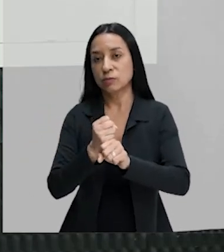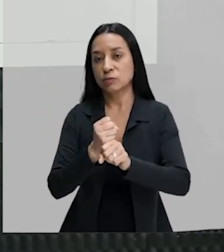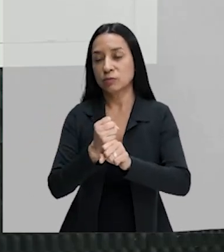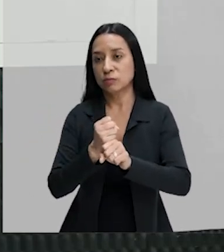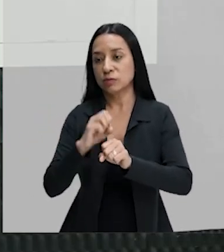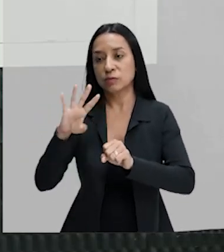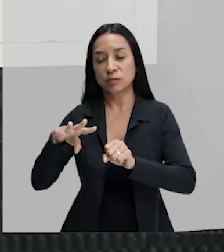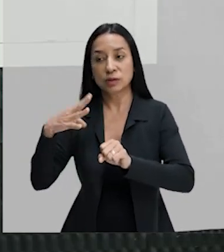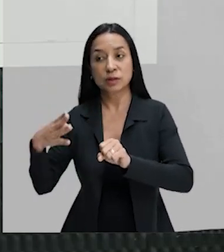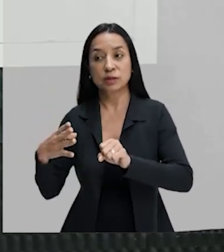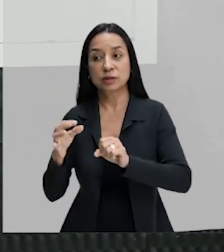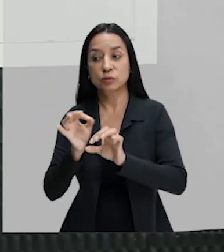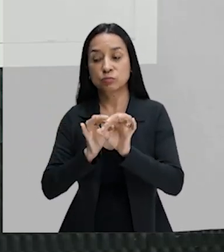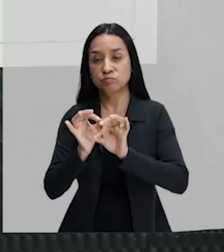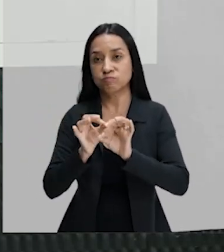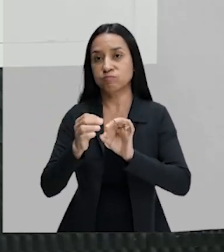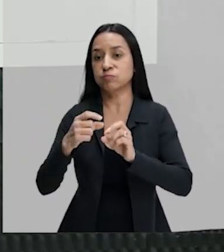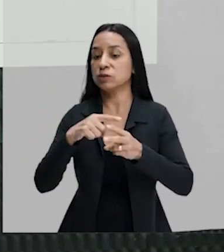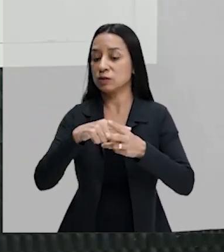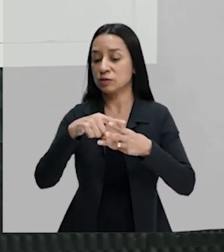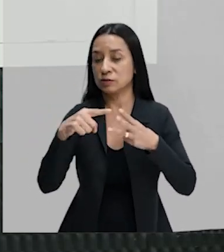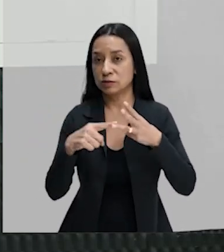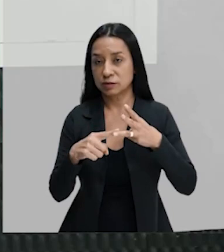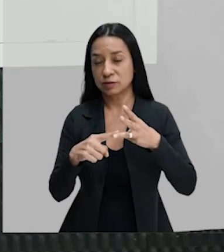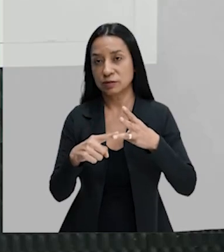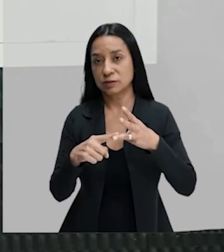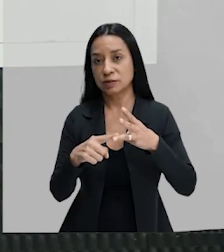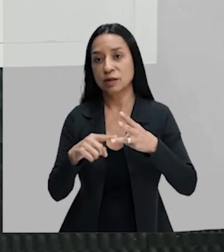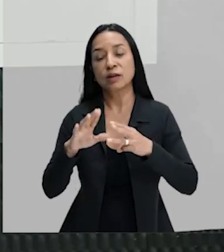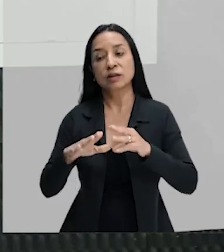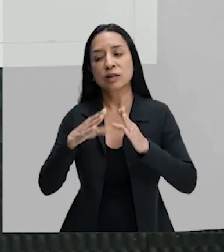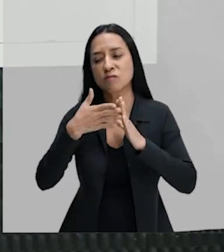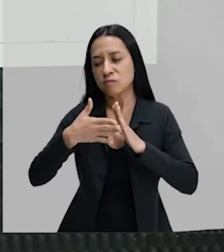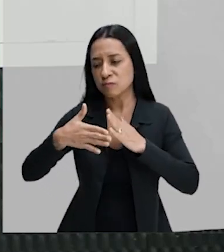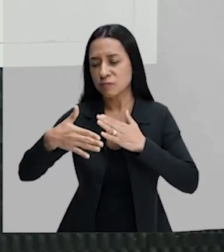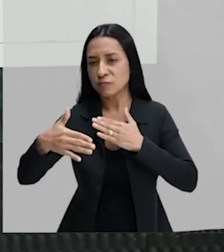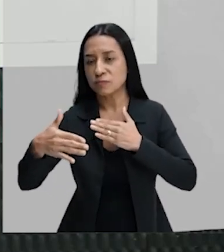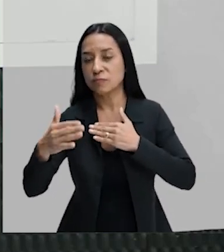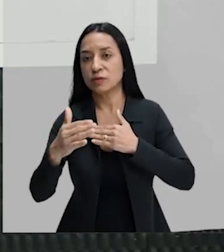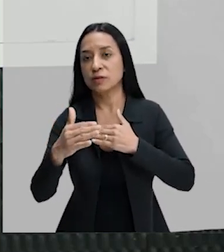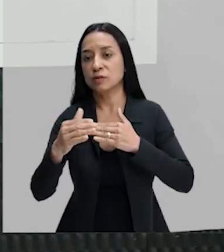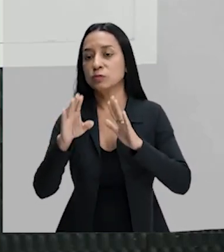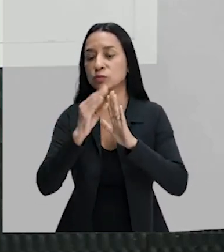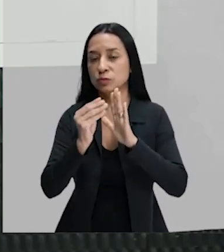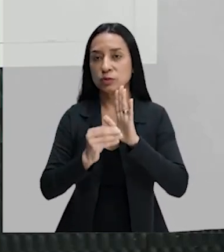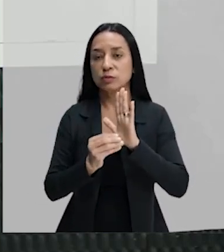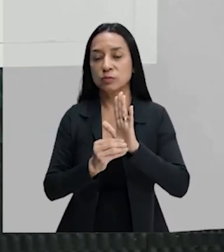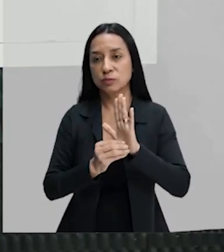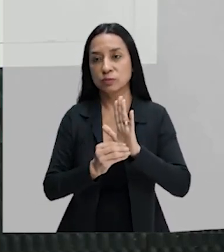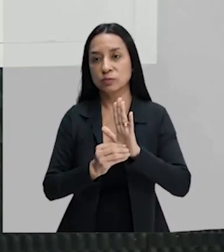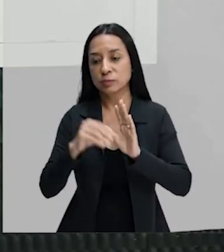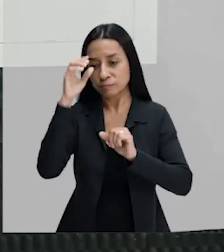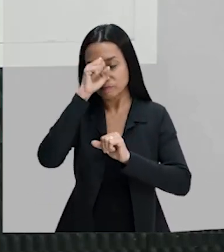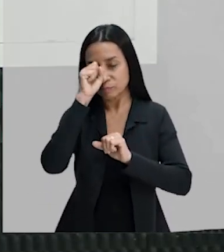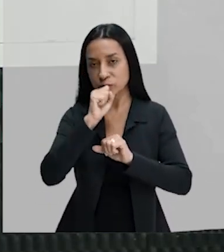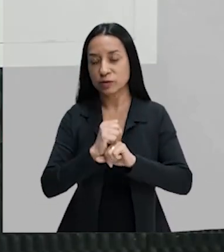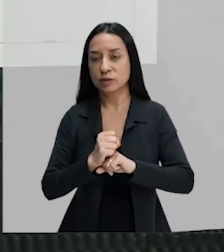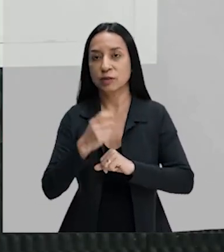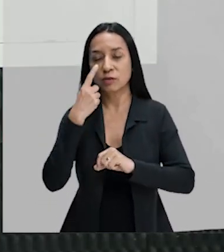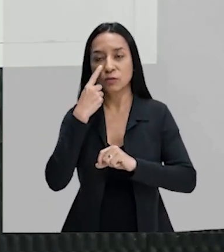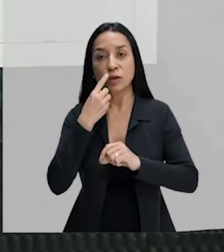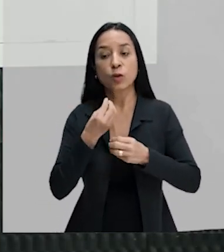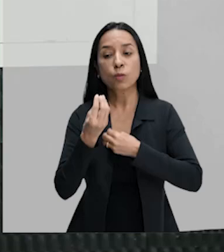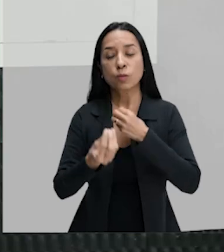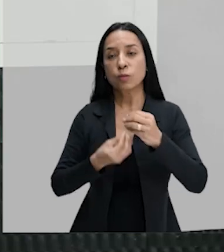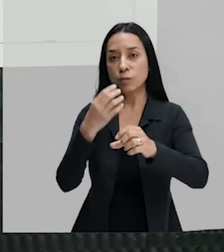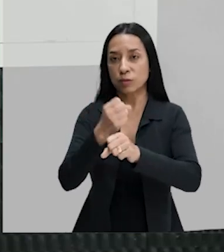3. Então já tem um vasto conteúdo aí já dado para vocês. Tá? O que a gente vai ver aqui é uma outra maneira de calcular o determinante, que é usar